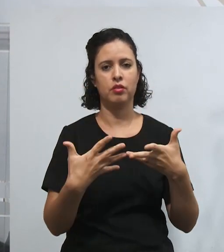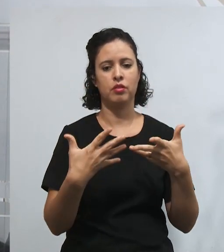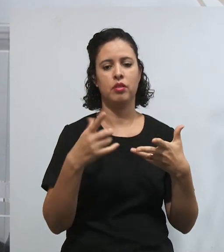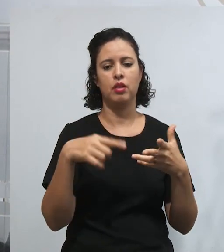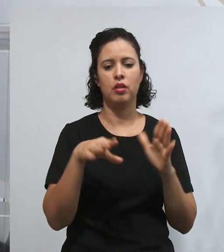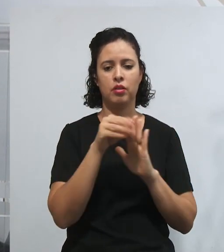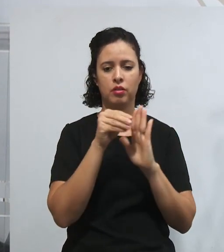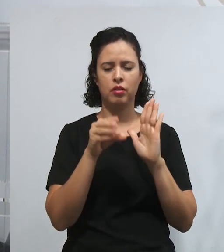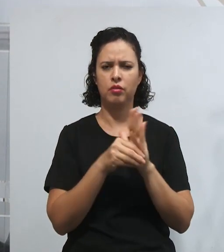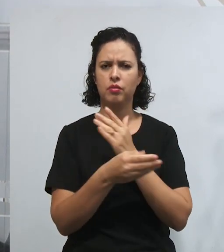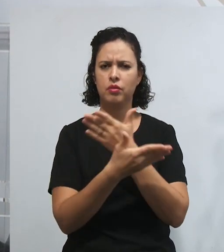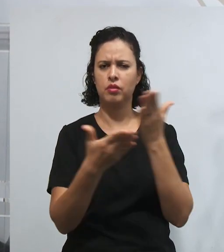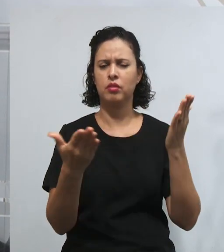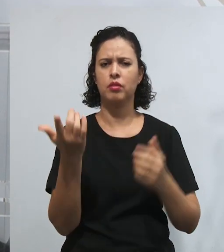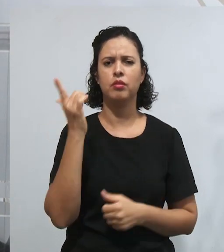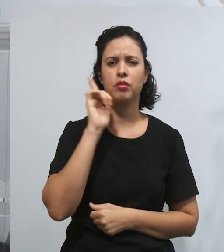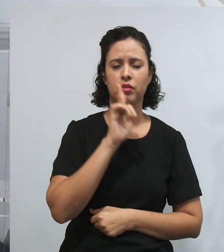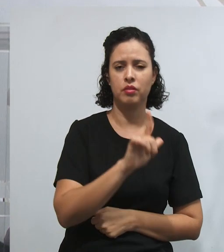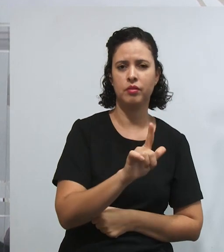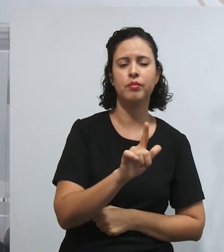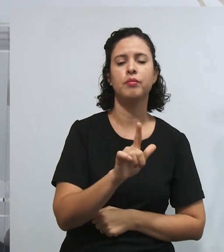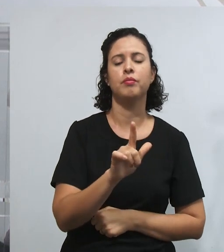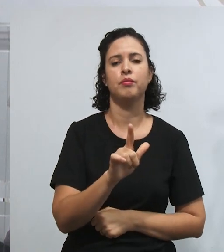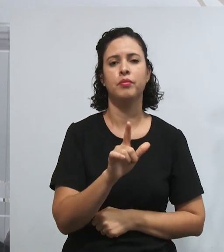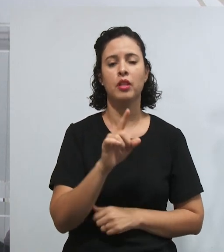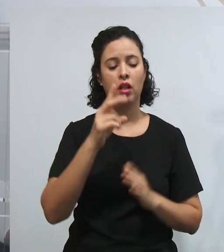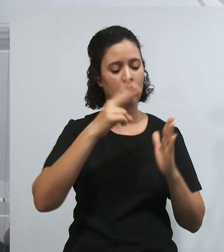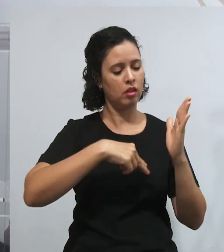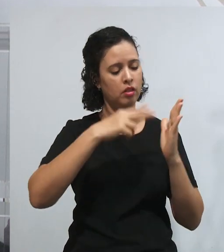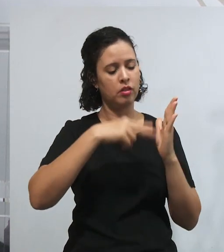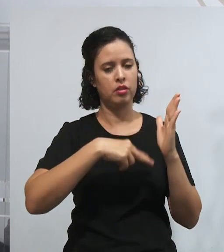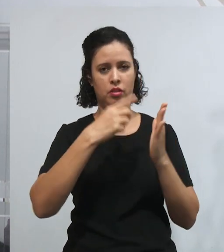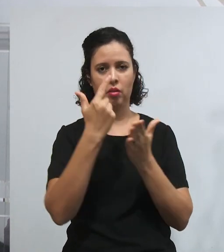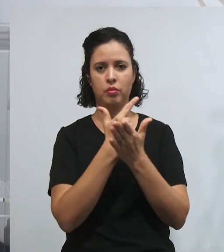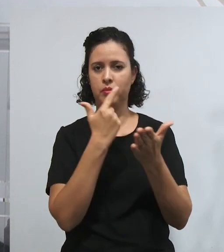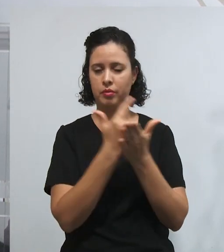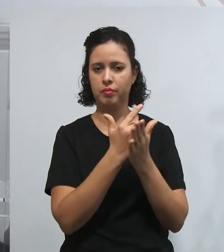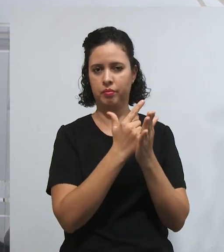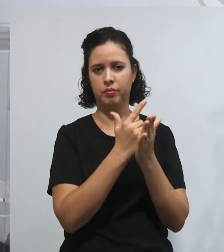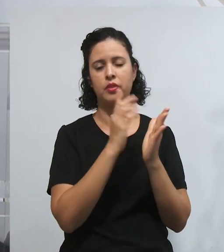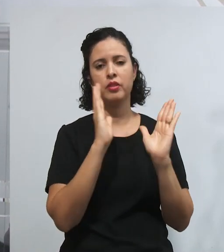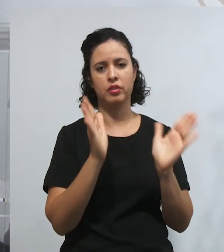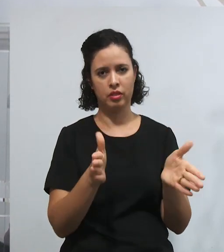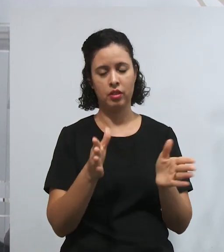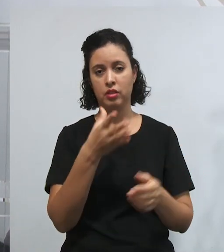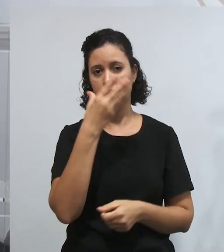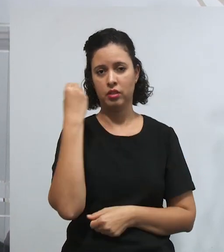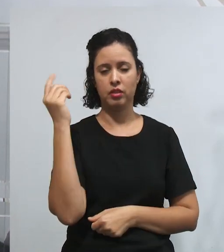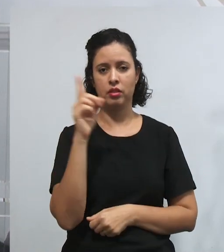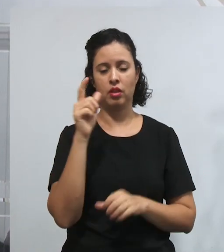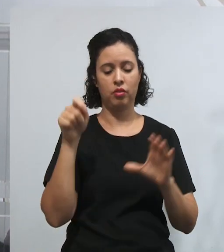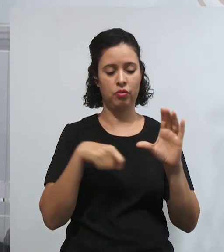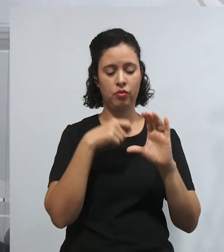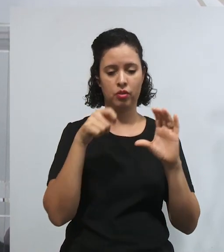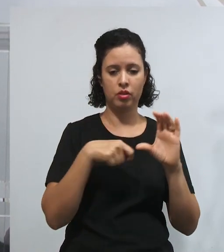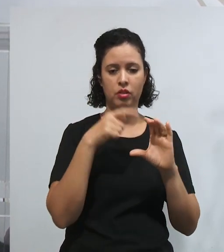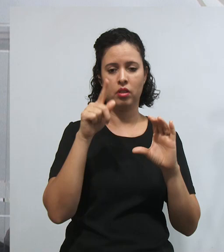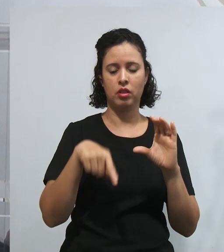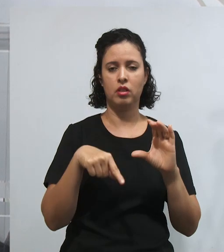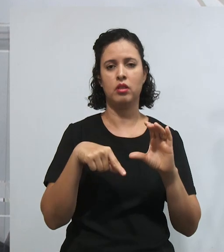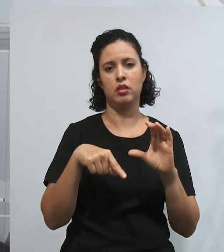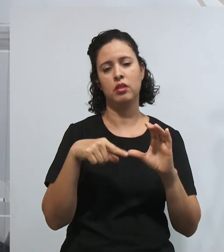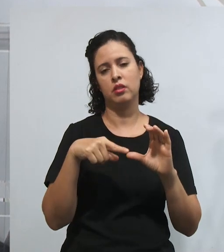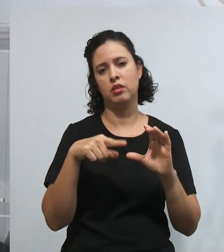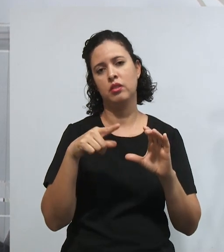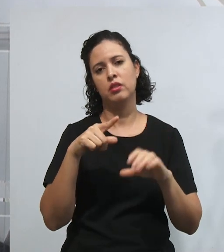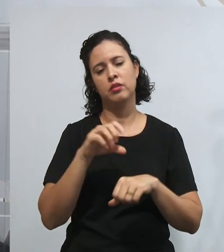sobre esse conteúdo. Eu espero que você tenha me acompanhado. Faça a leitura da bibliografia recomendada. Não esqueça de assistir os vídeos que são